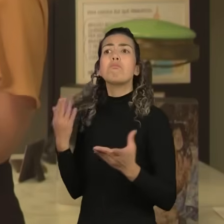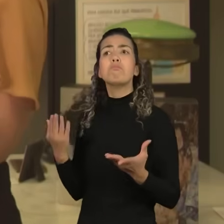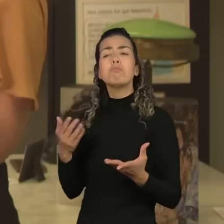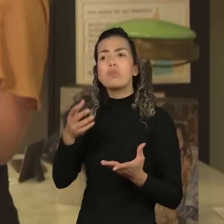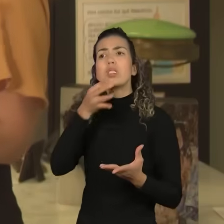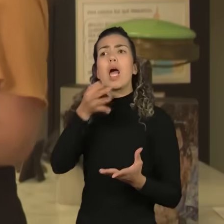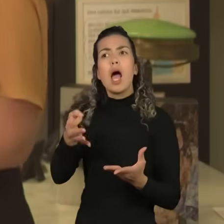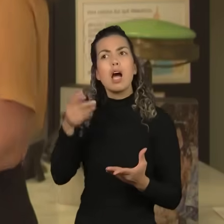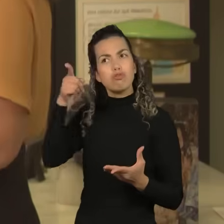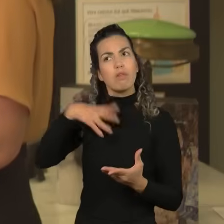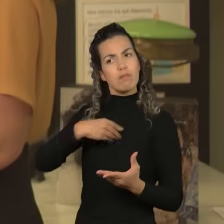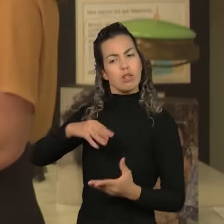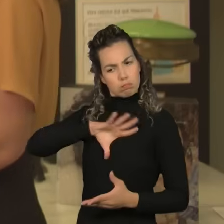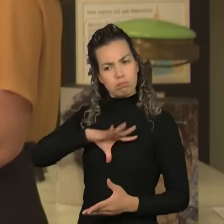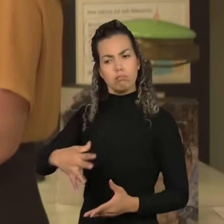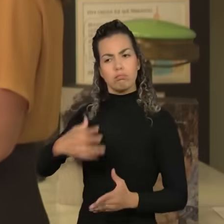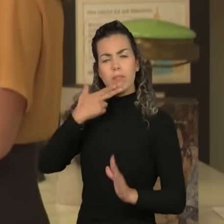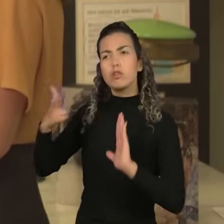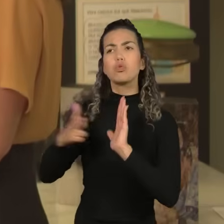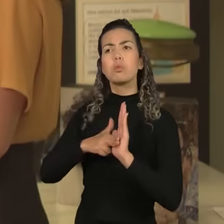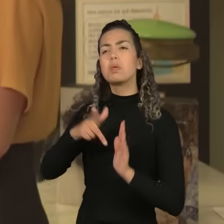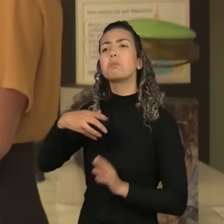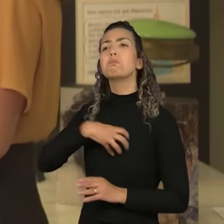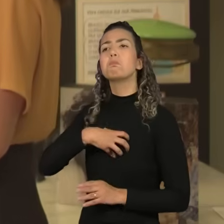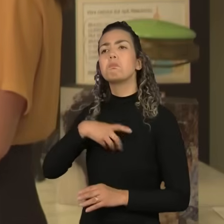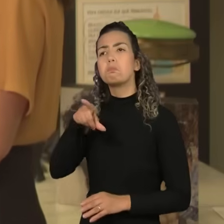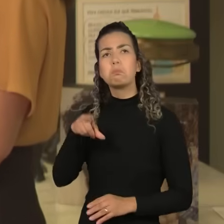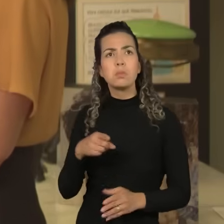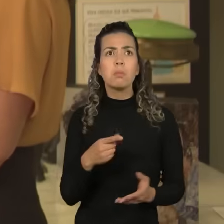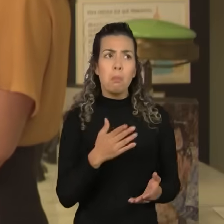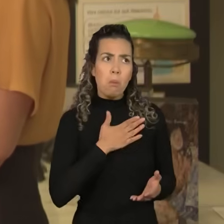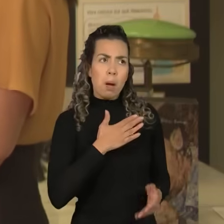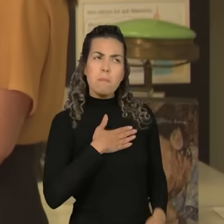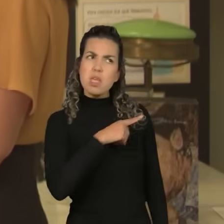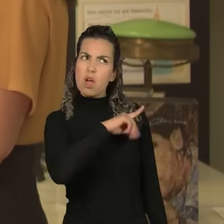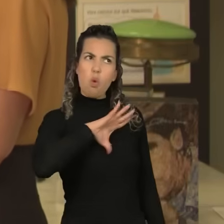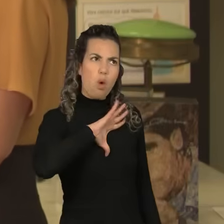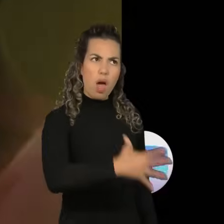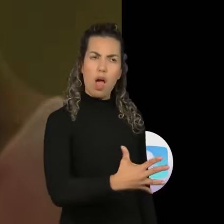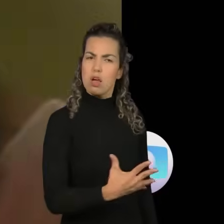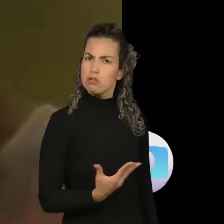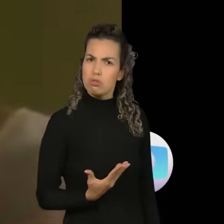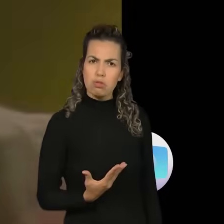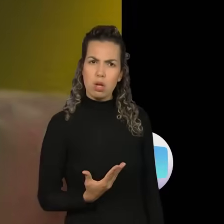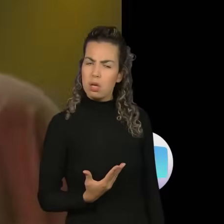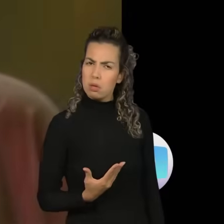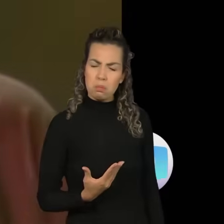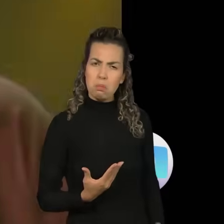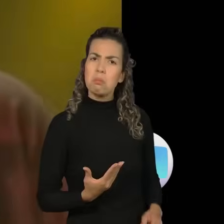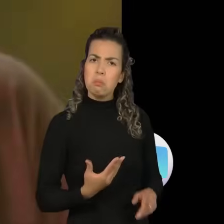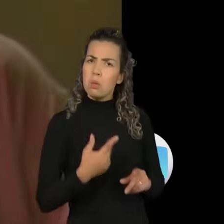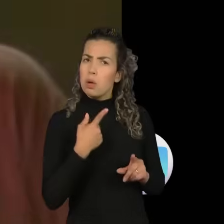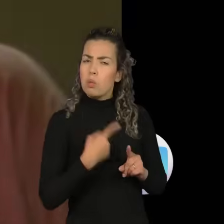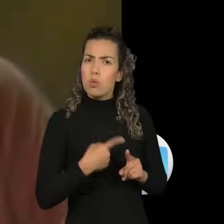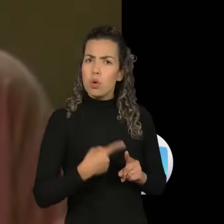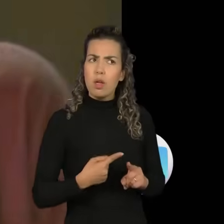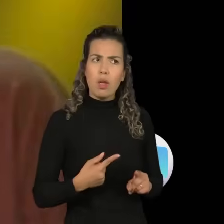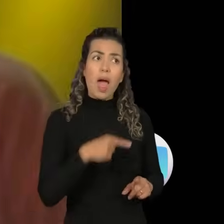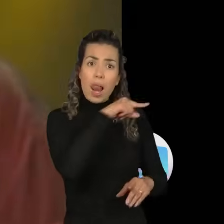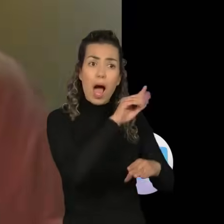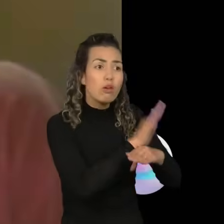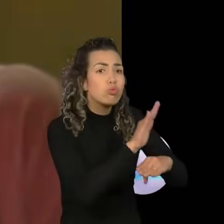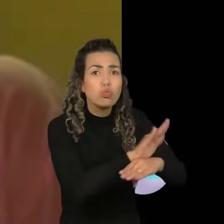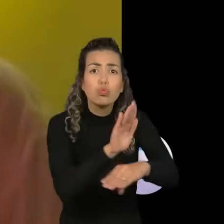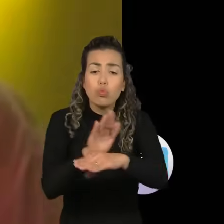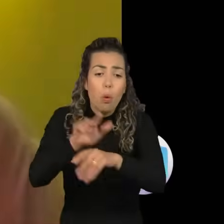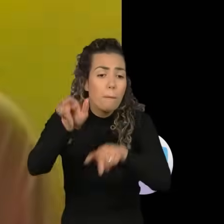seu filho naquela época? Eu acho que foi de uma coragem, porque ele ajudou não só milhões de soropositivos a